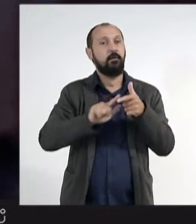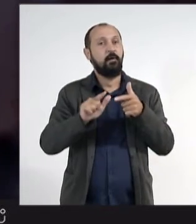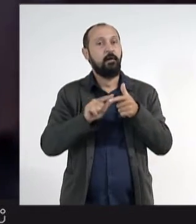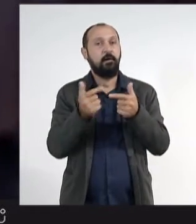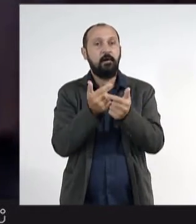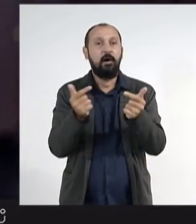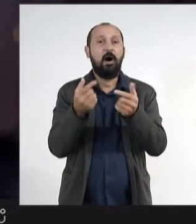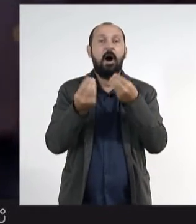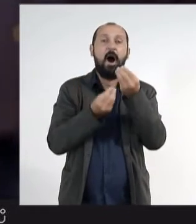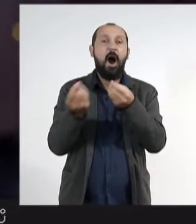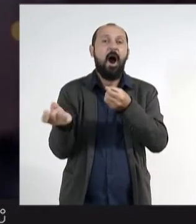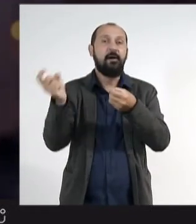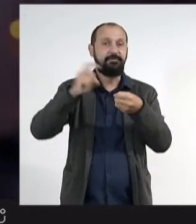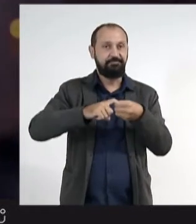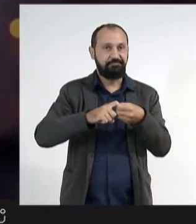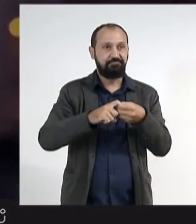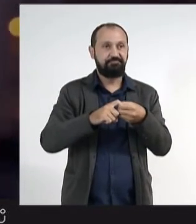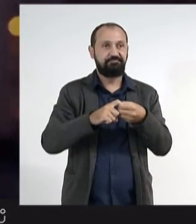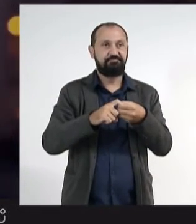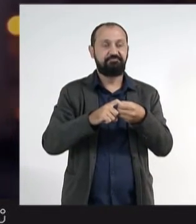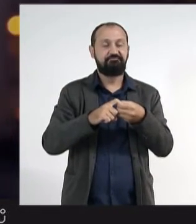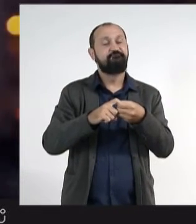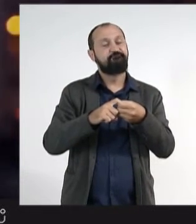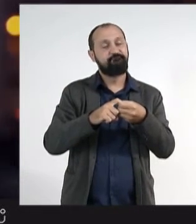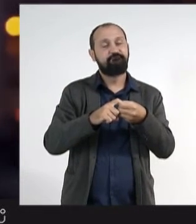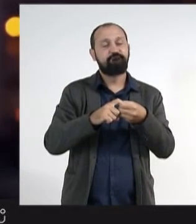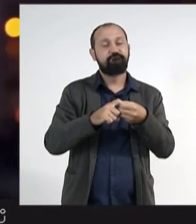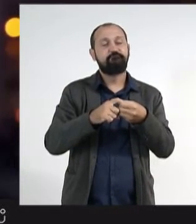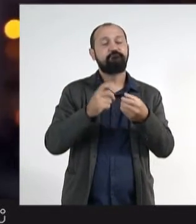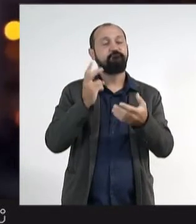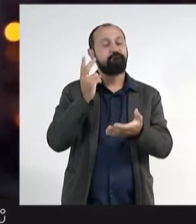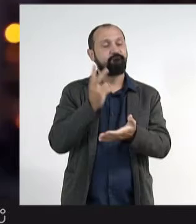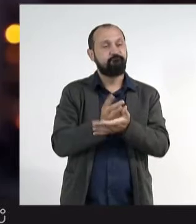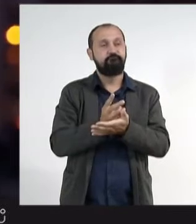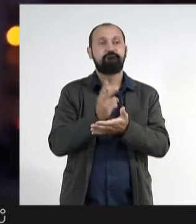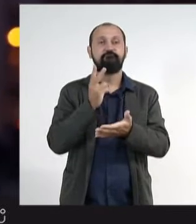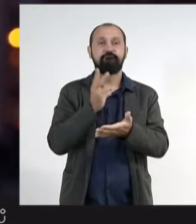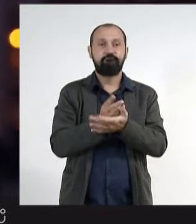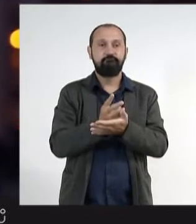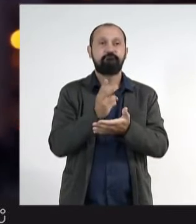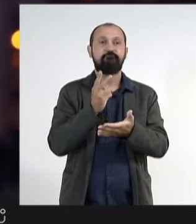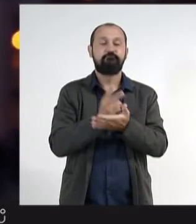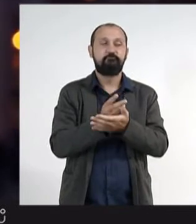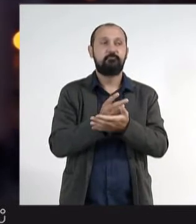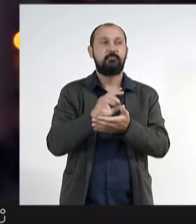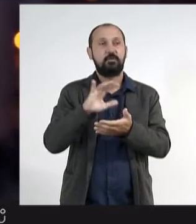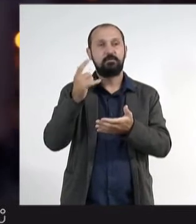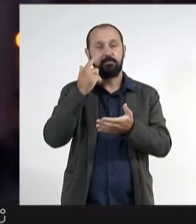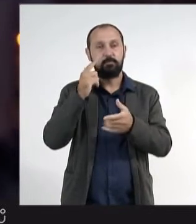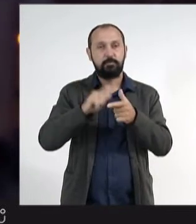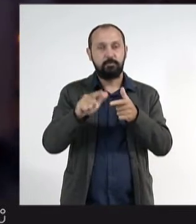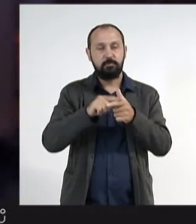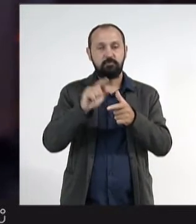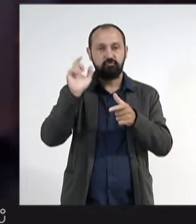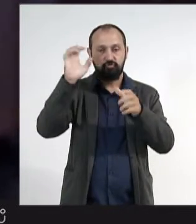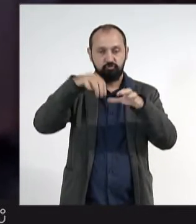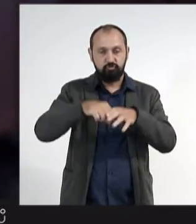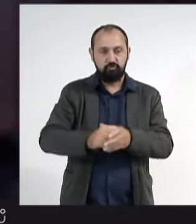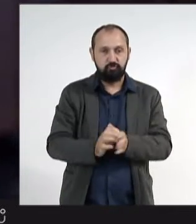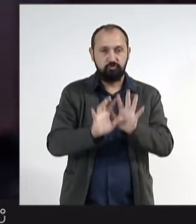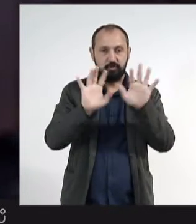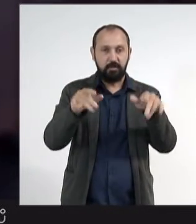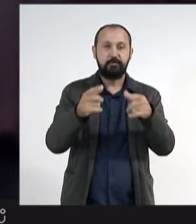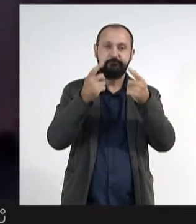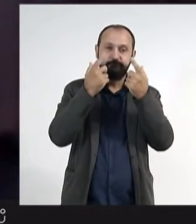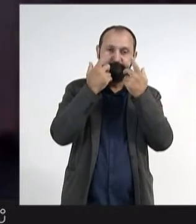tem recuperação de custo, nós choramos todos os eventos de cheia e tudo continua